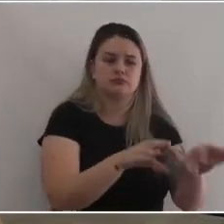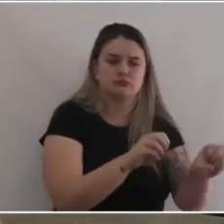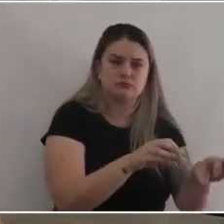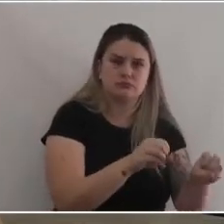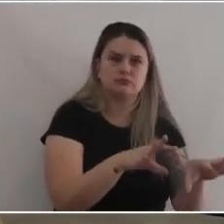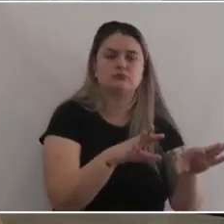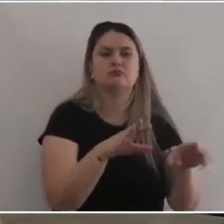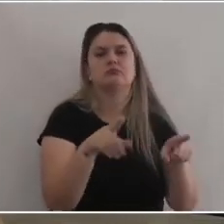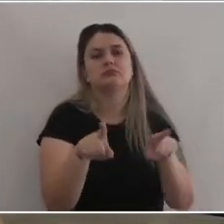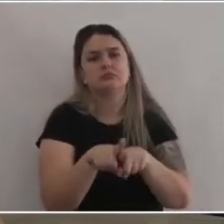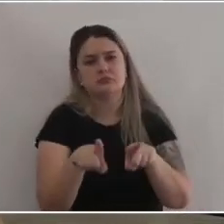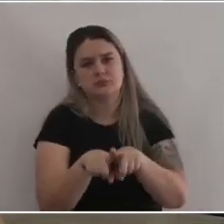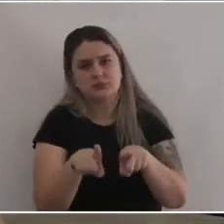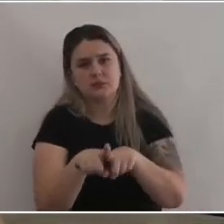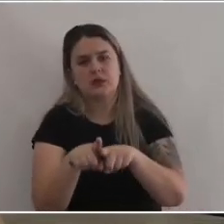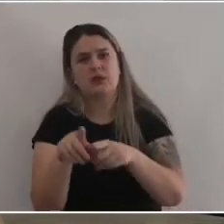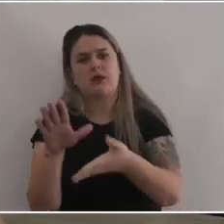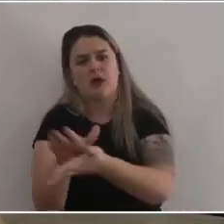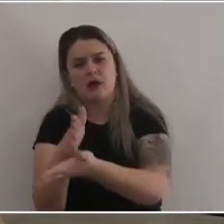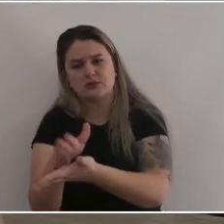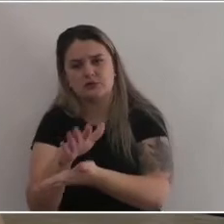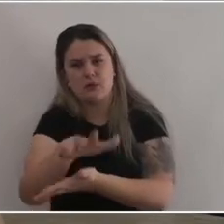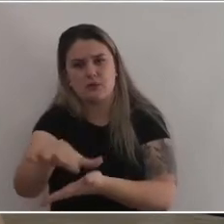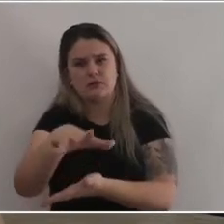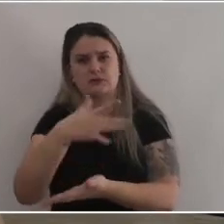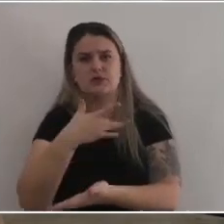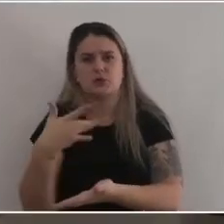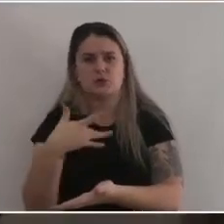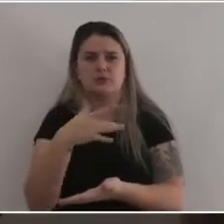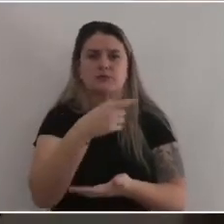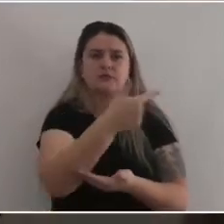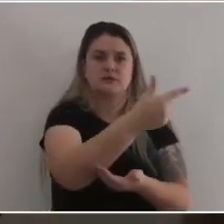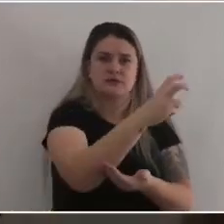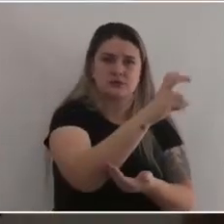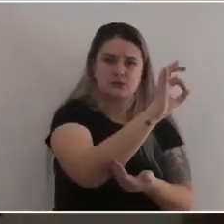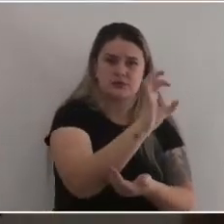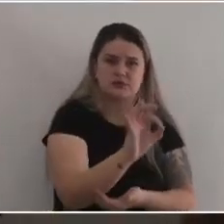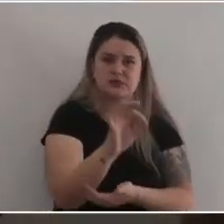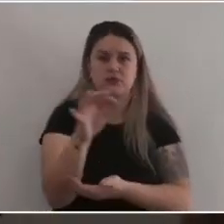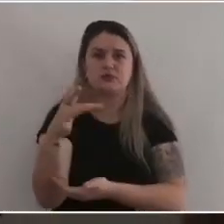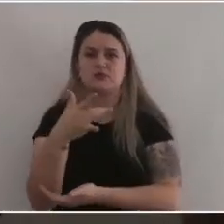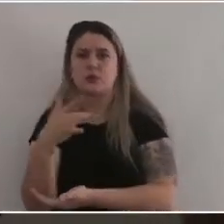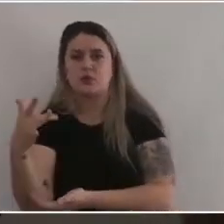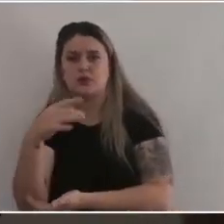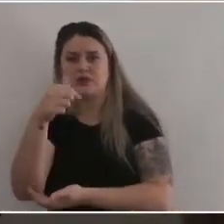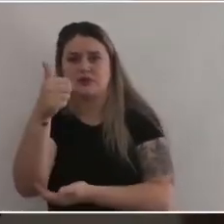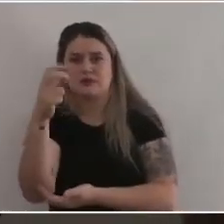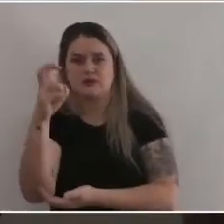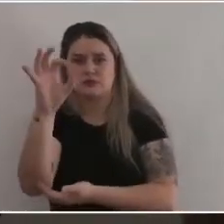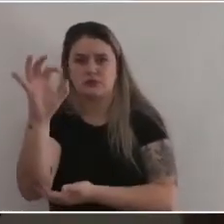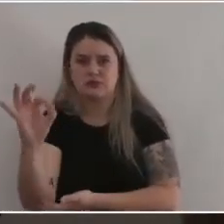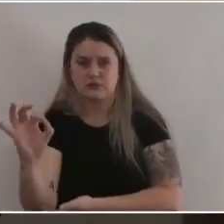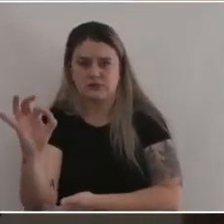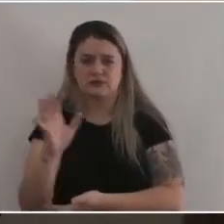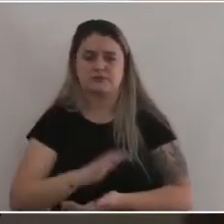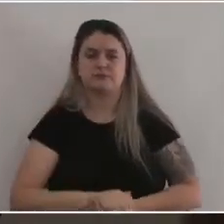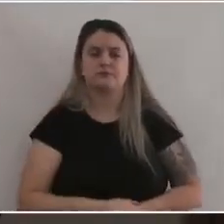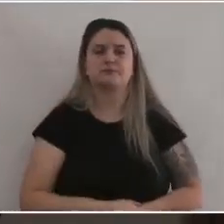educação como com a saúde. Então, a educação é 25% e a saúde é 15% dos